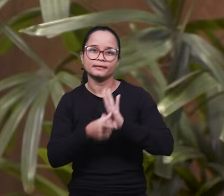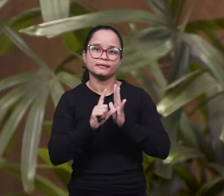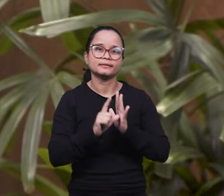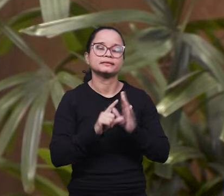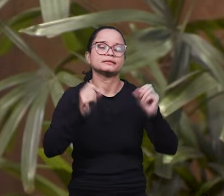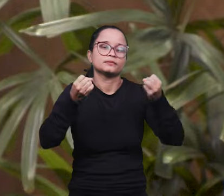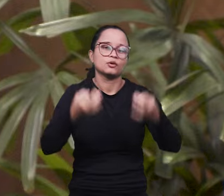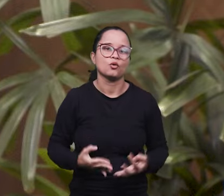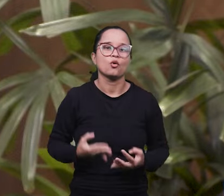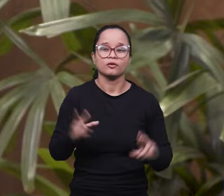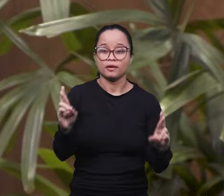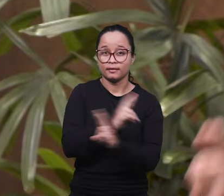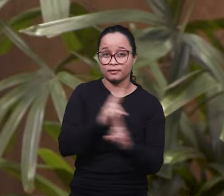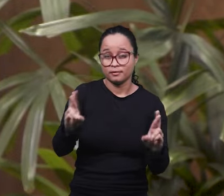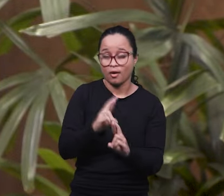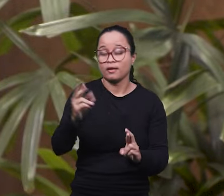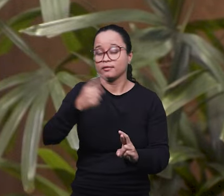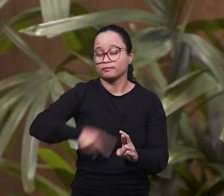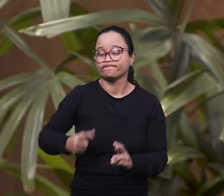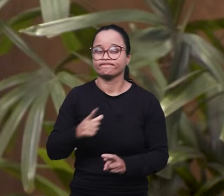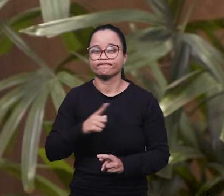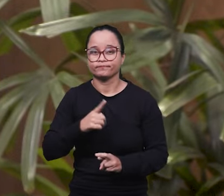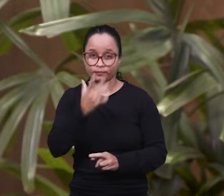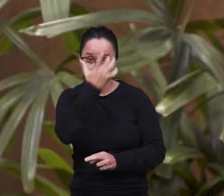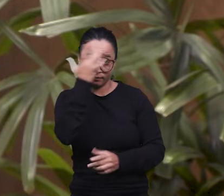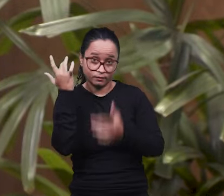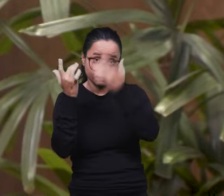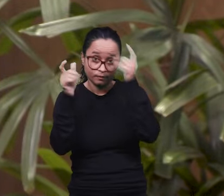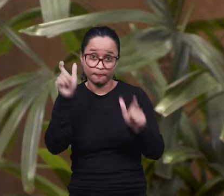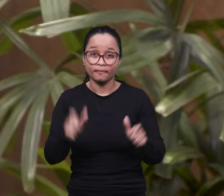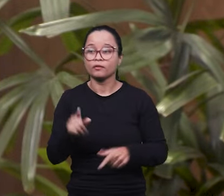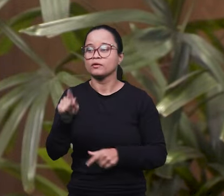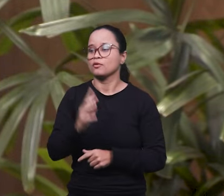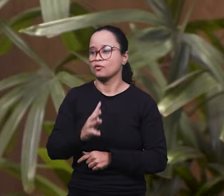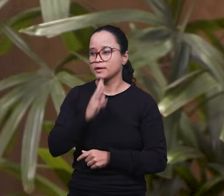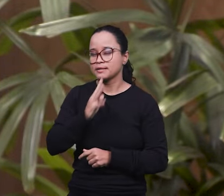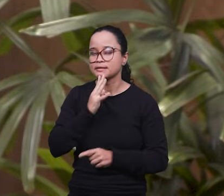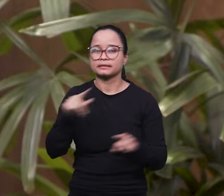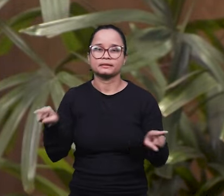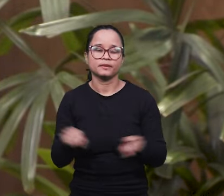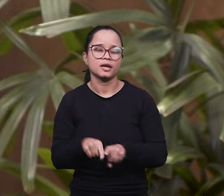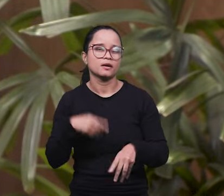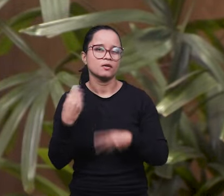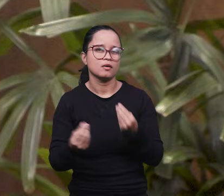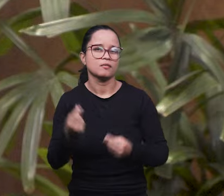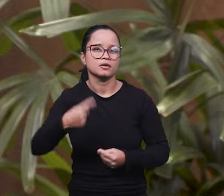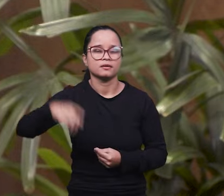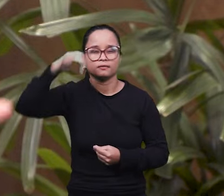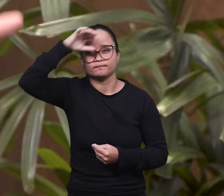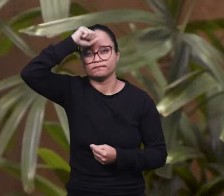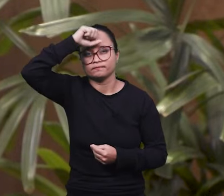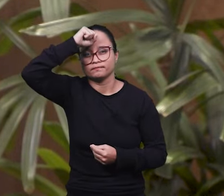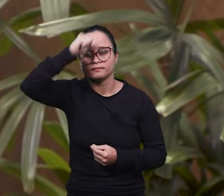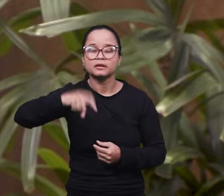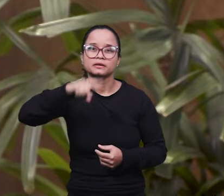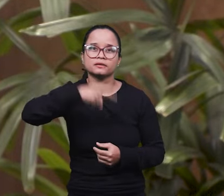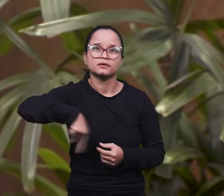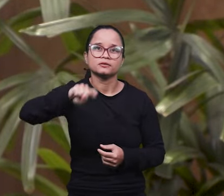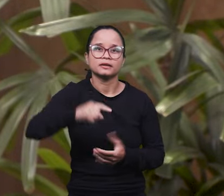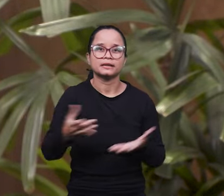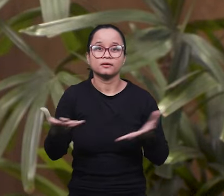construímos com as pessoas quantas pessoas né Vitória você conheceu e como que isso nos enriquece e nos faz